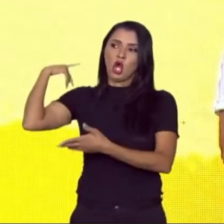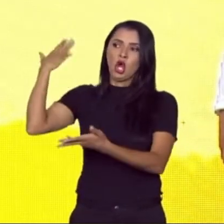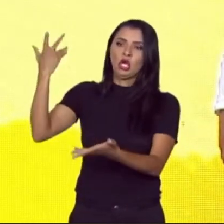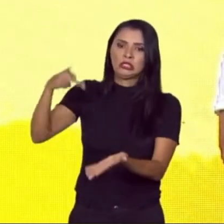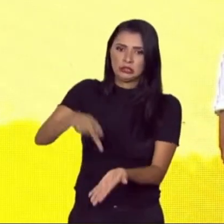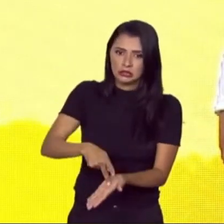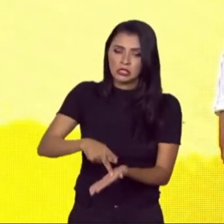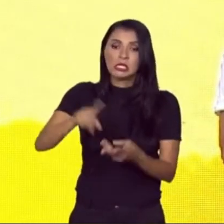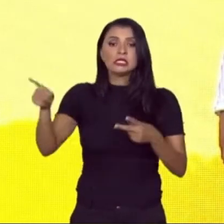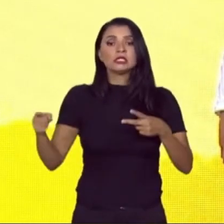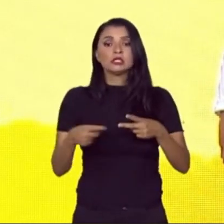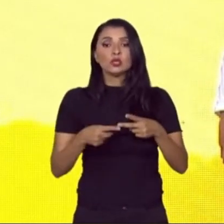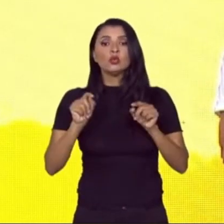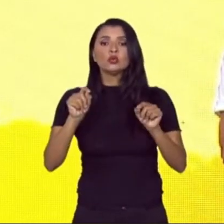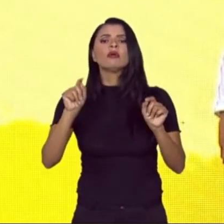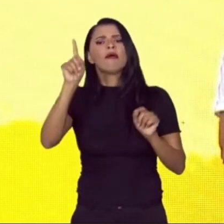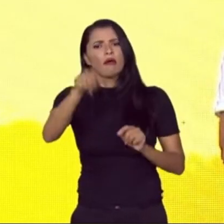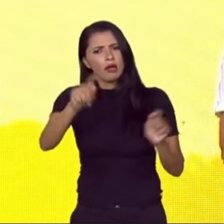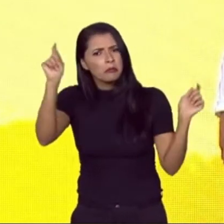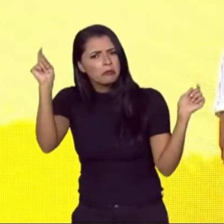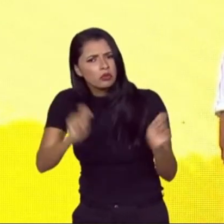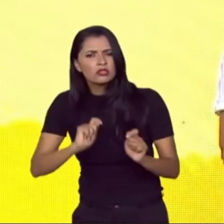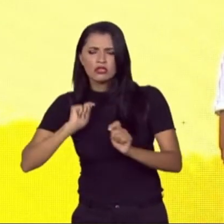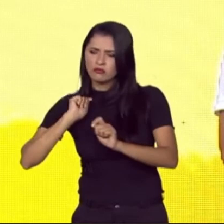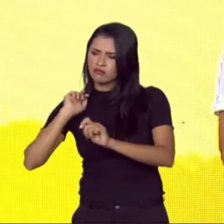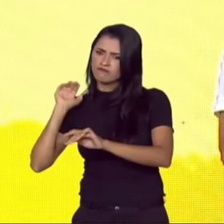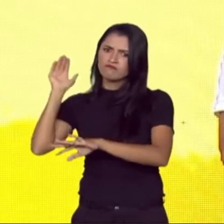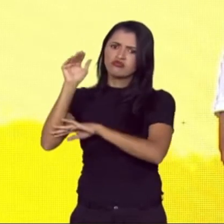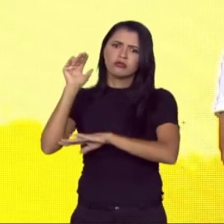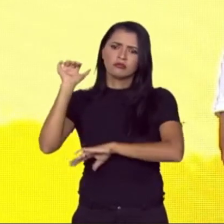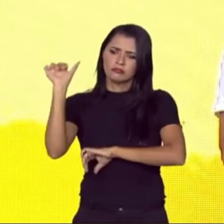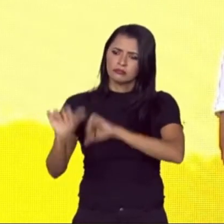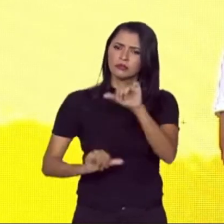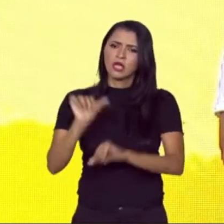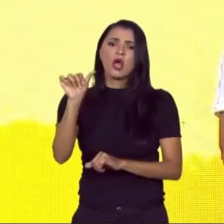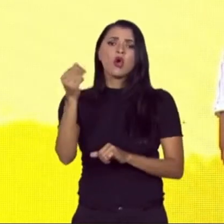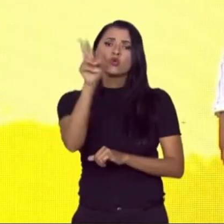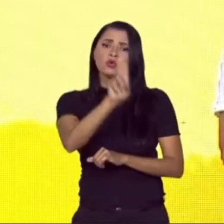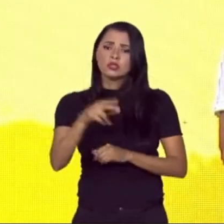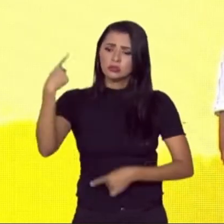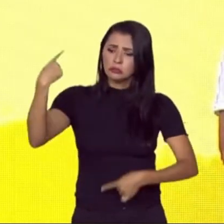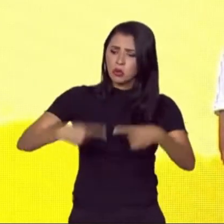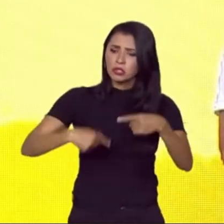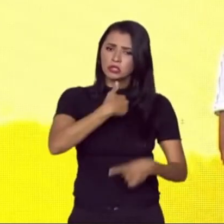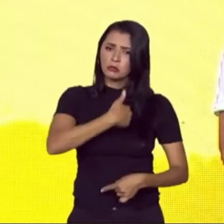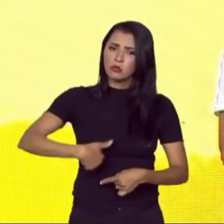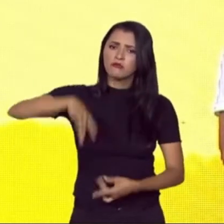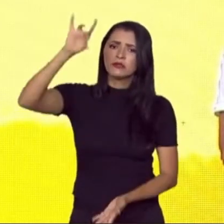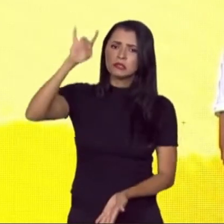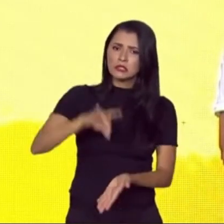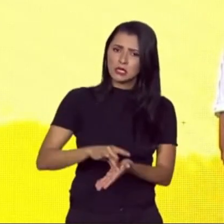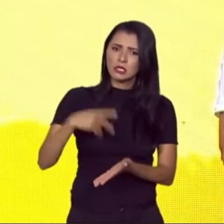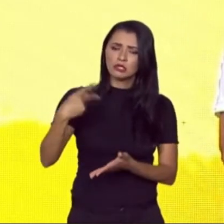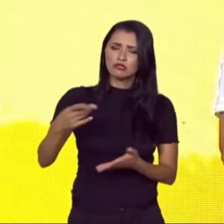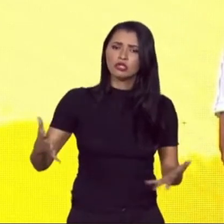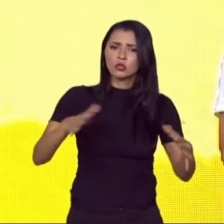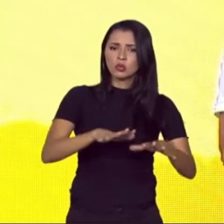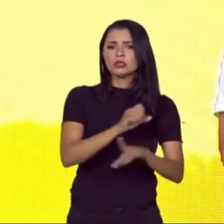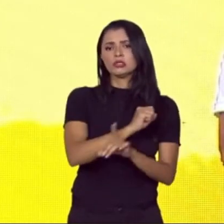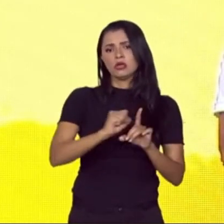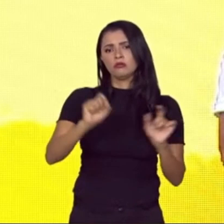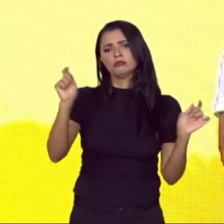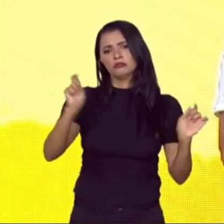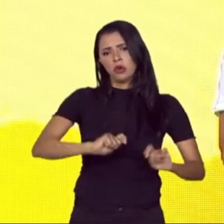segunda coisa é que é possível superá-la com políticas públicas eficientes de inclusão